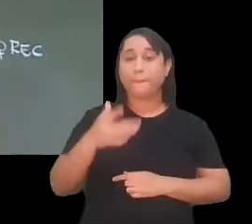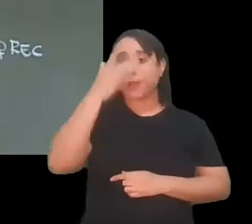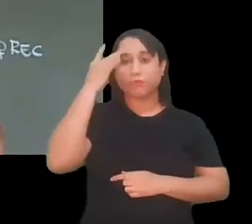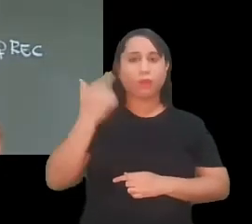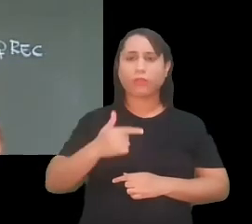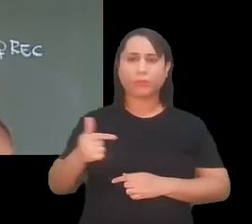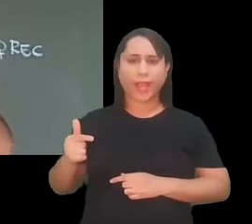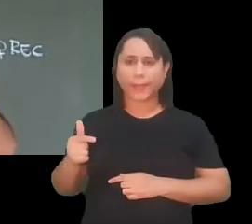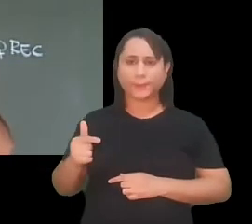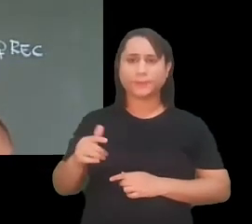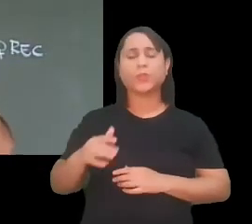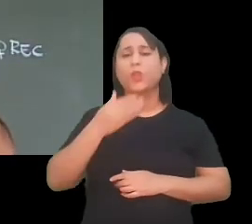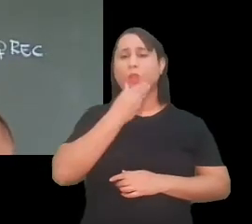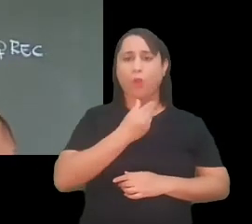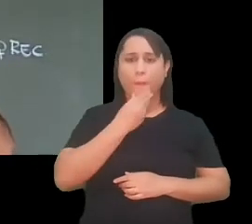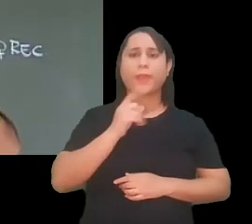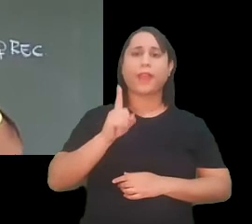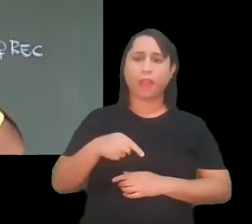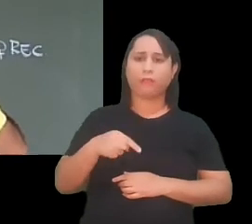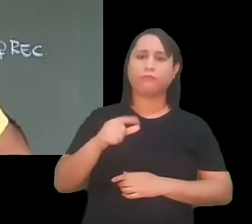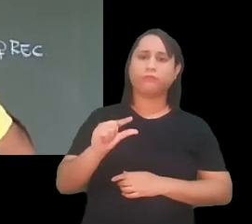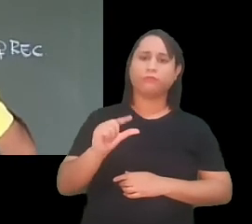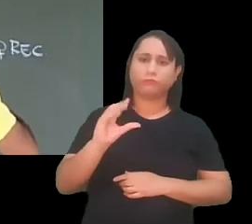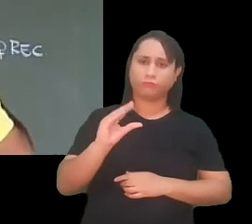recessiva. Então, em homens,